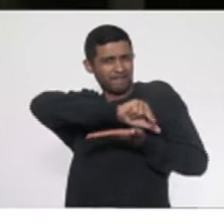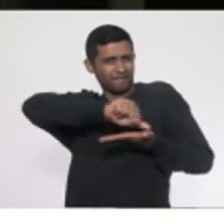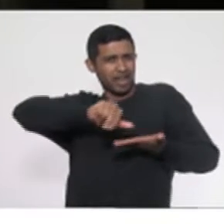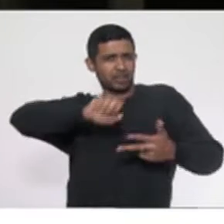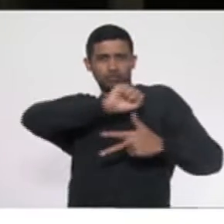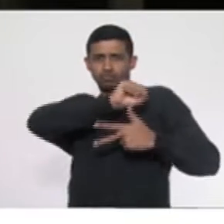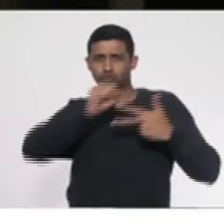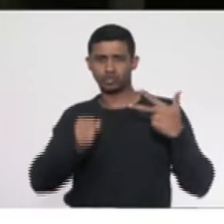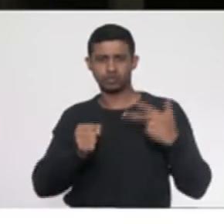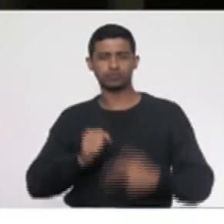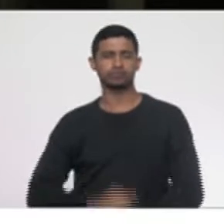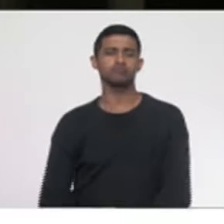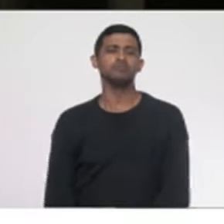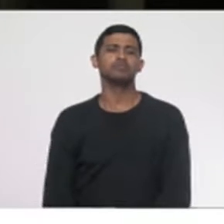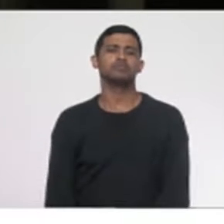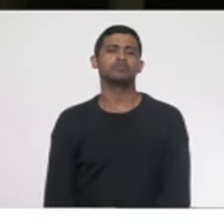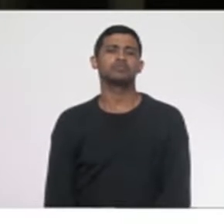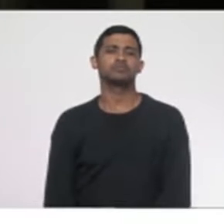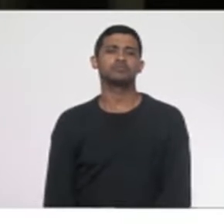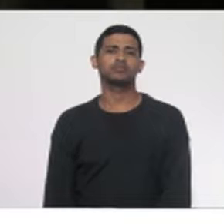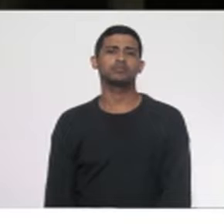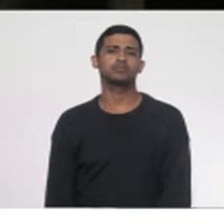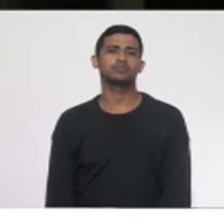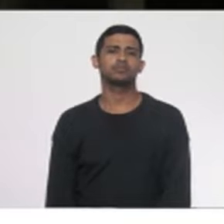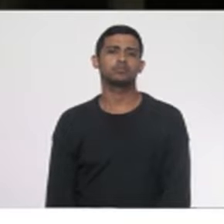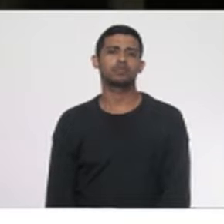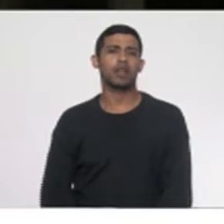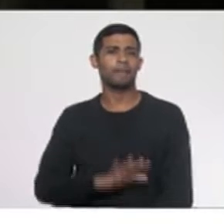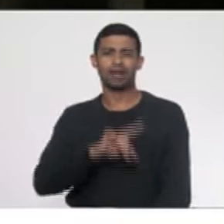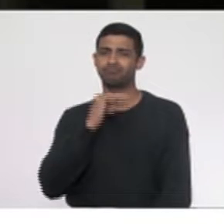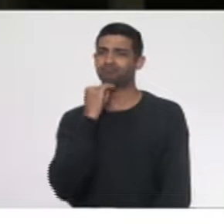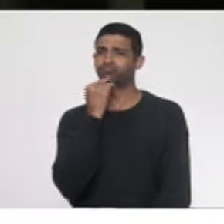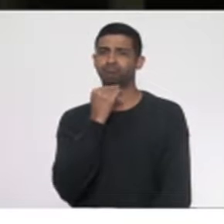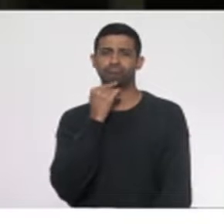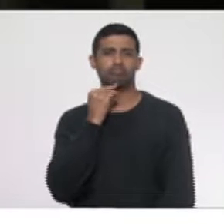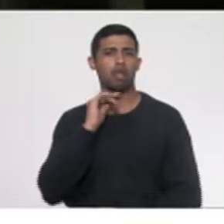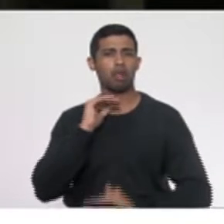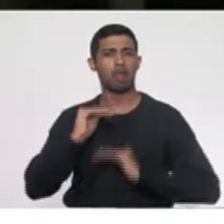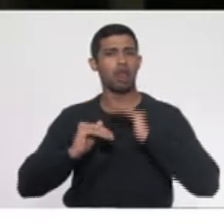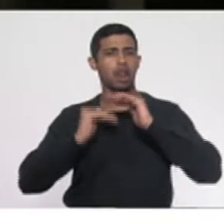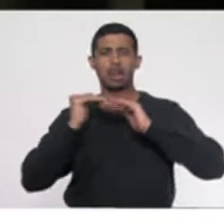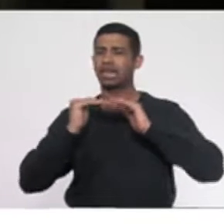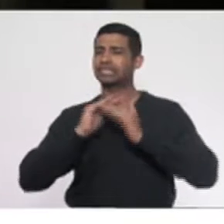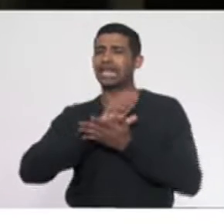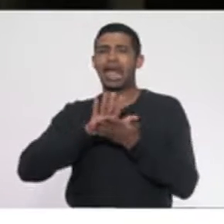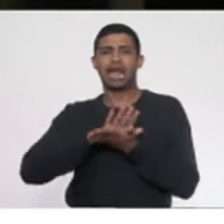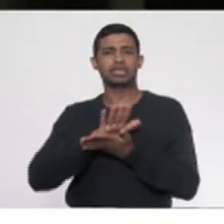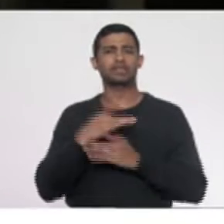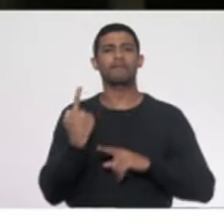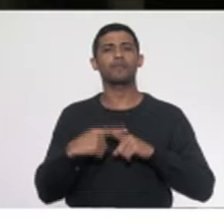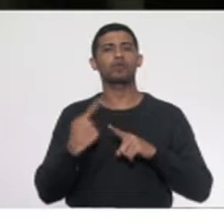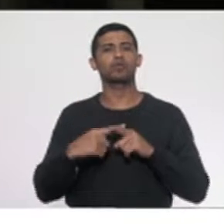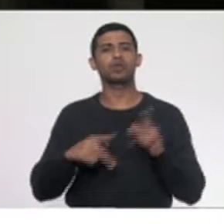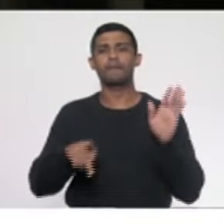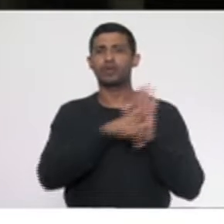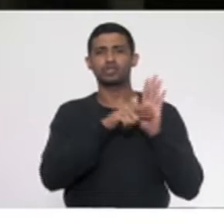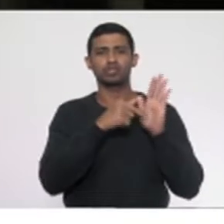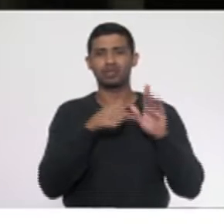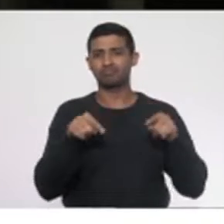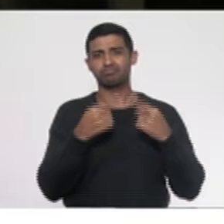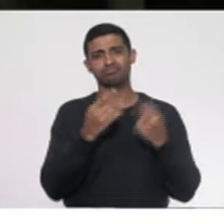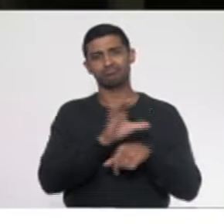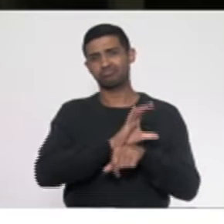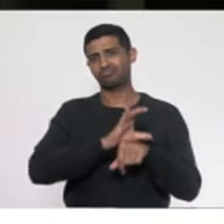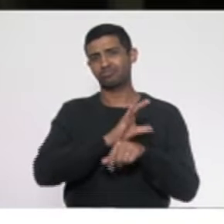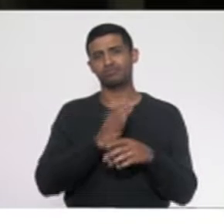poderes. E não conseguiu avançar, porque era um projeto